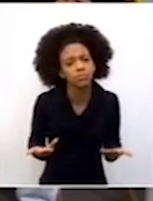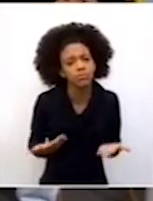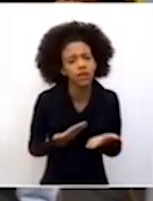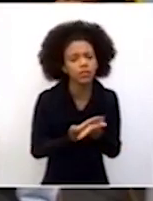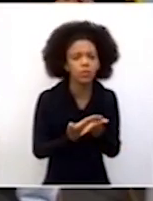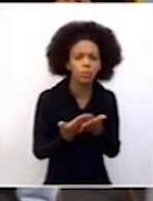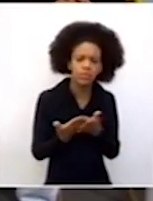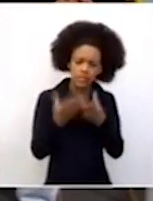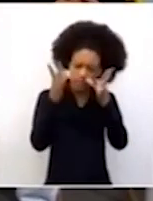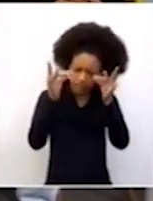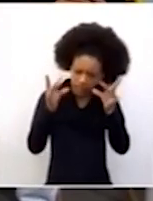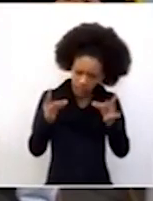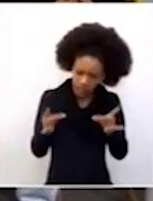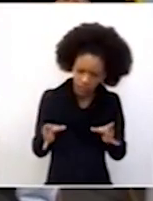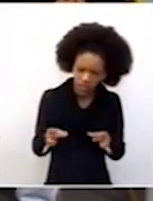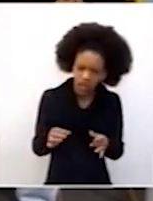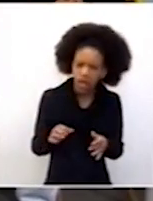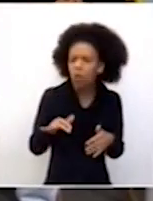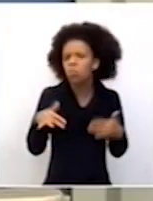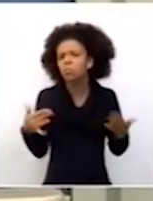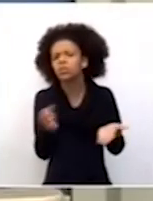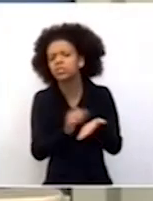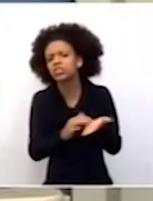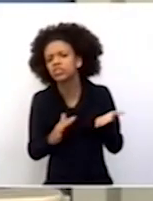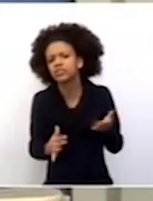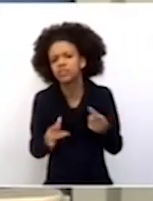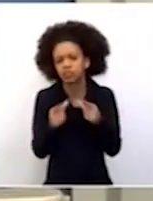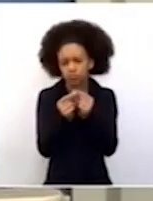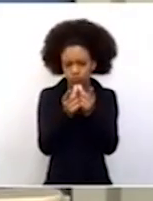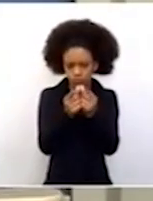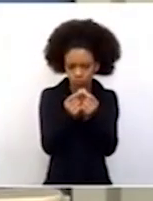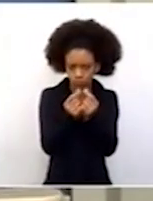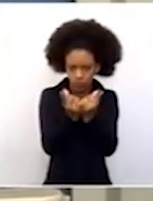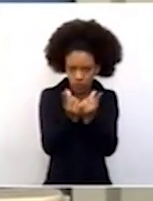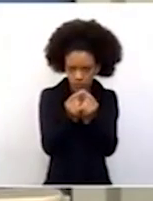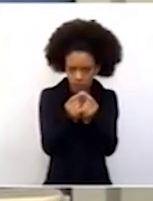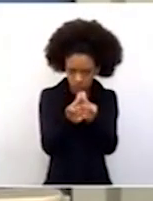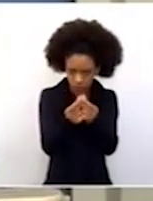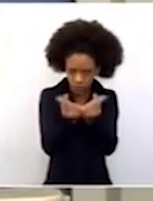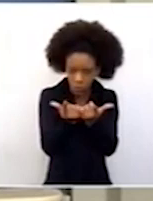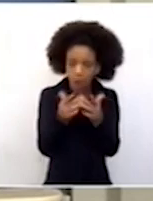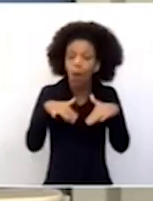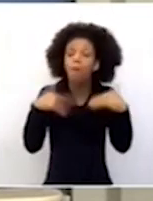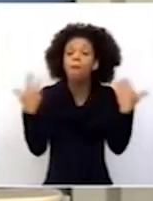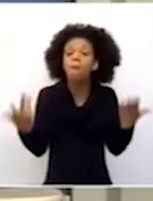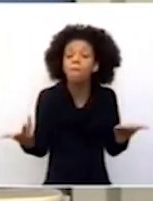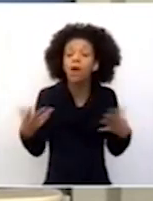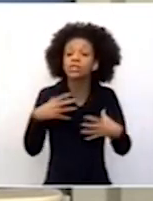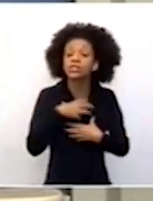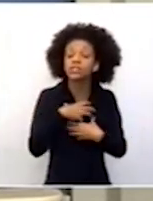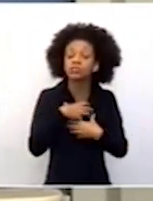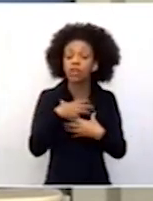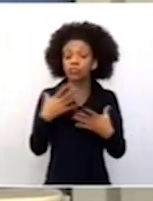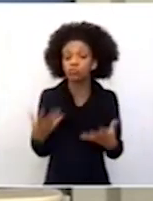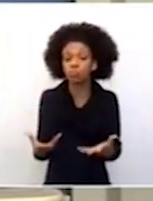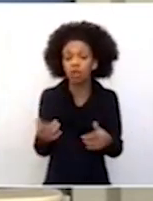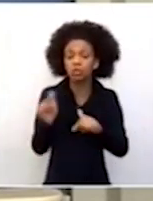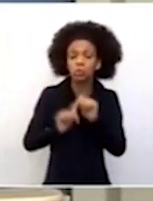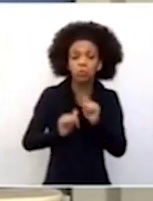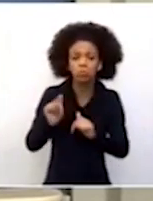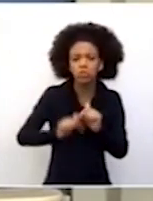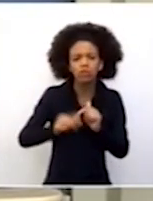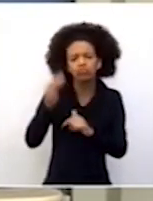começar a destacar, né, o que é essa atividade, né, do abre e fecha, quais são as ações, as intenções desses professores objetos